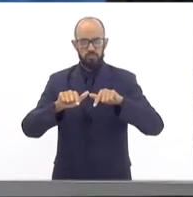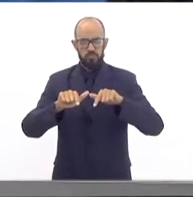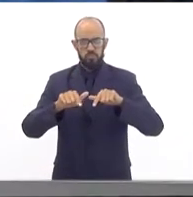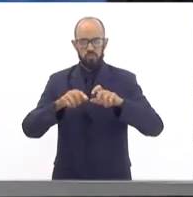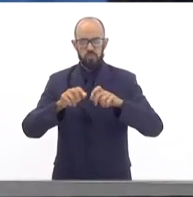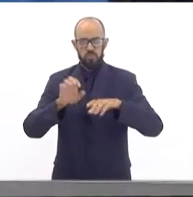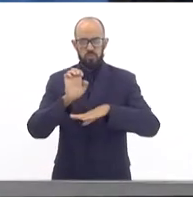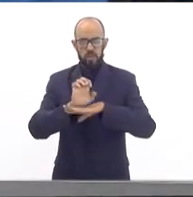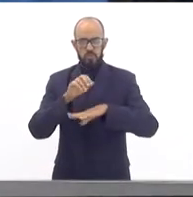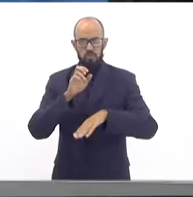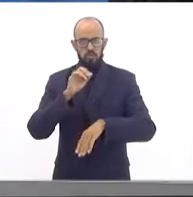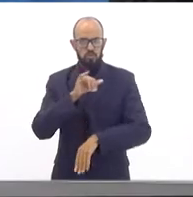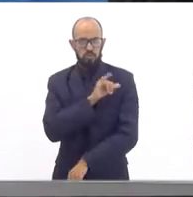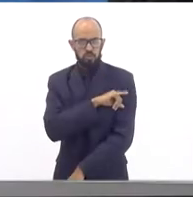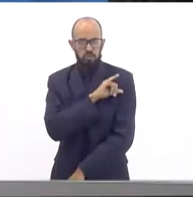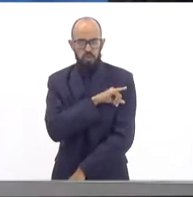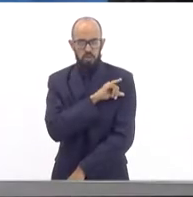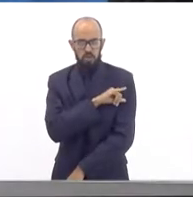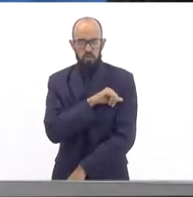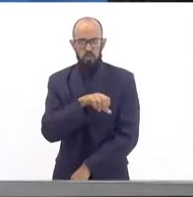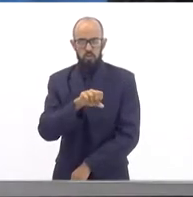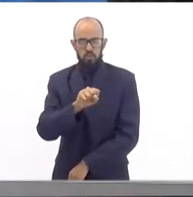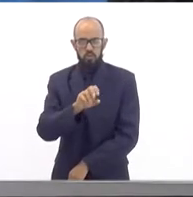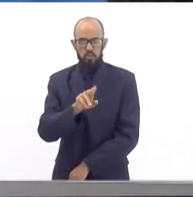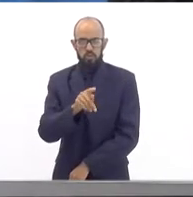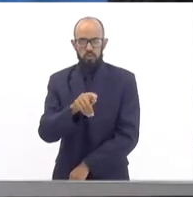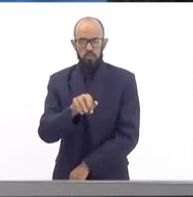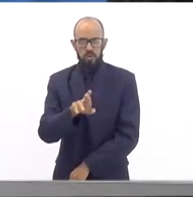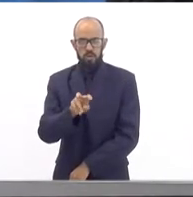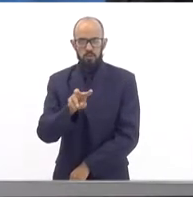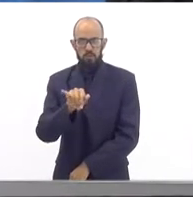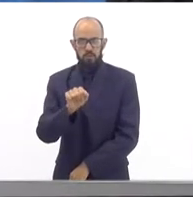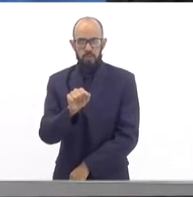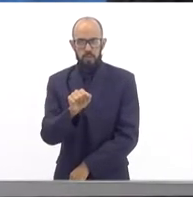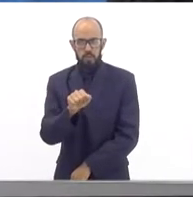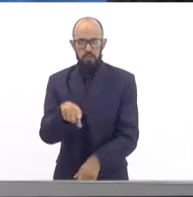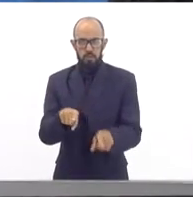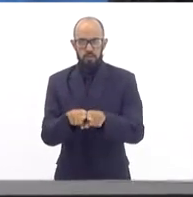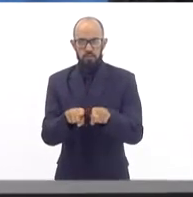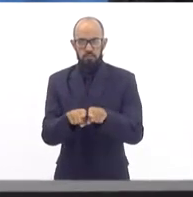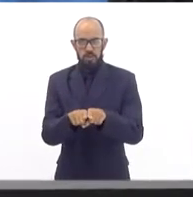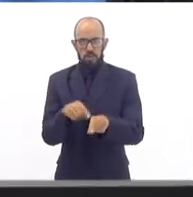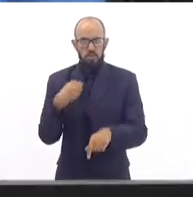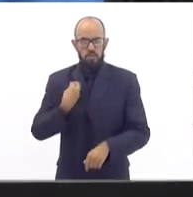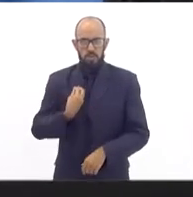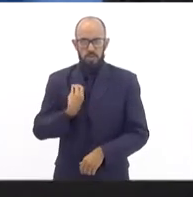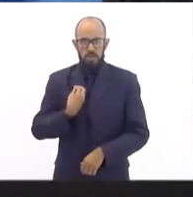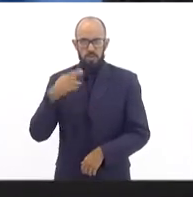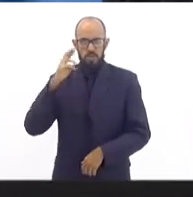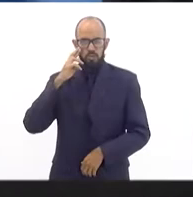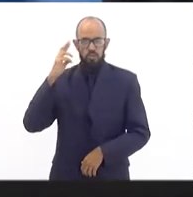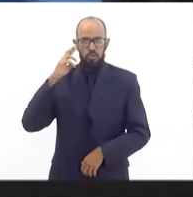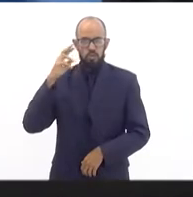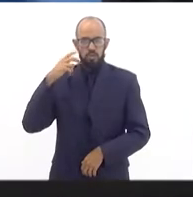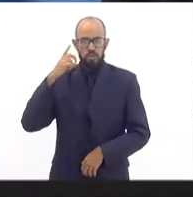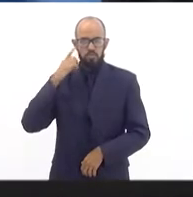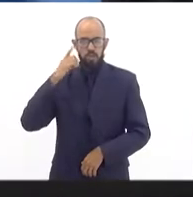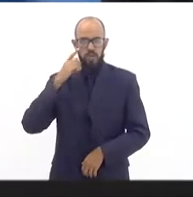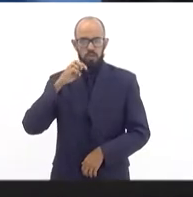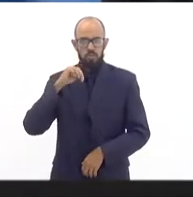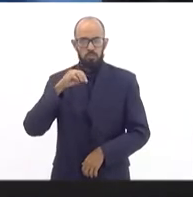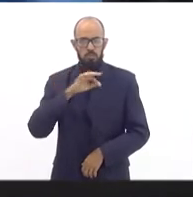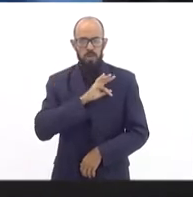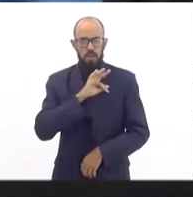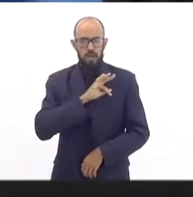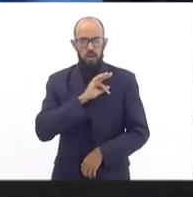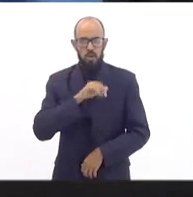Janeiro, Supervia. E o contrato, e contando com a presença dos senhores deputados Marta Rocha, Luiz Paulo Correia da